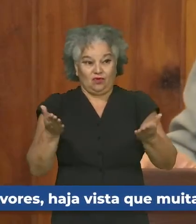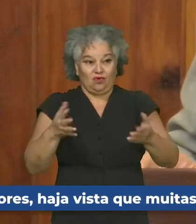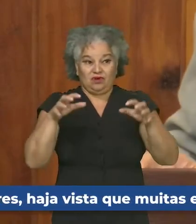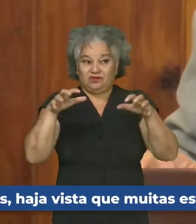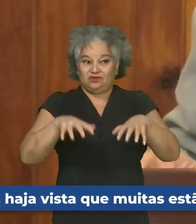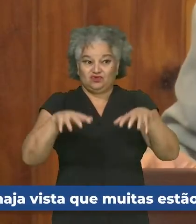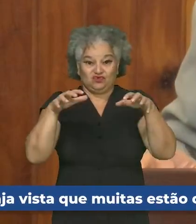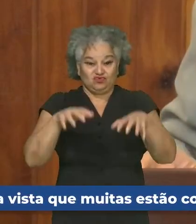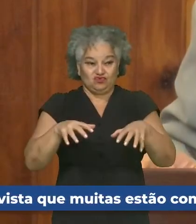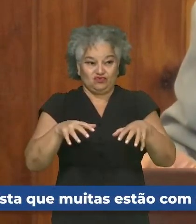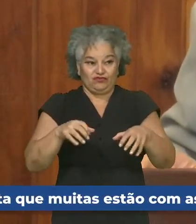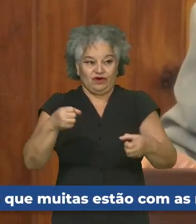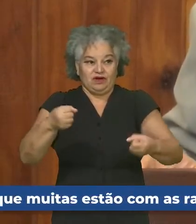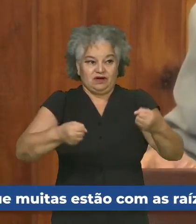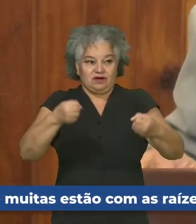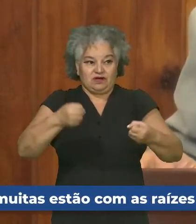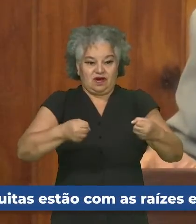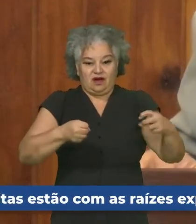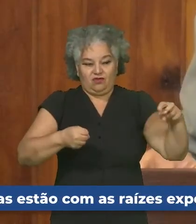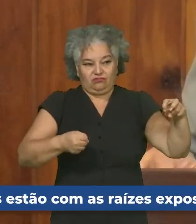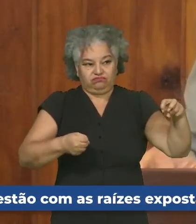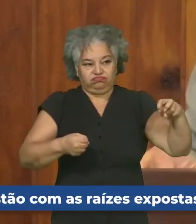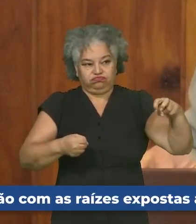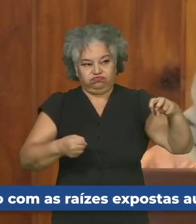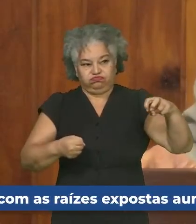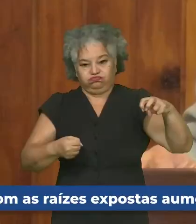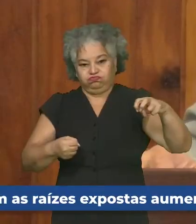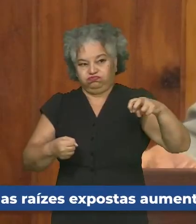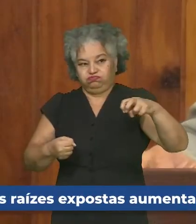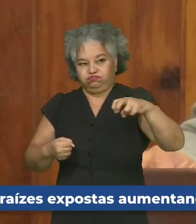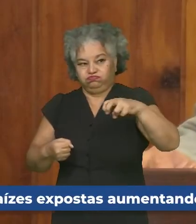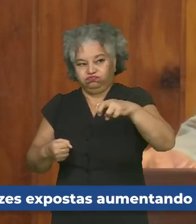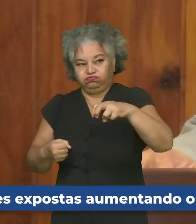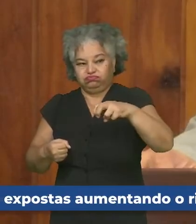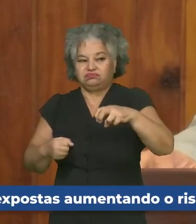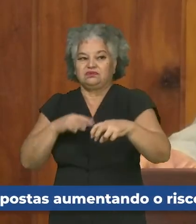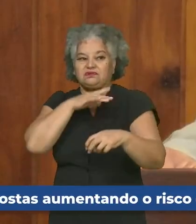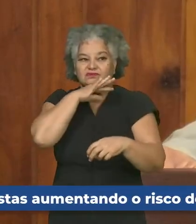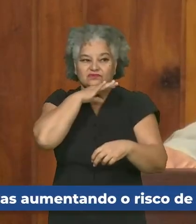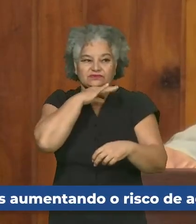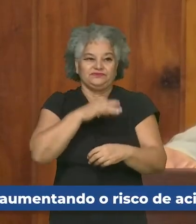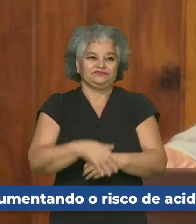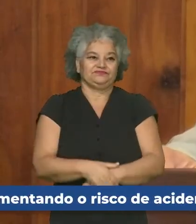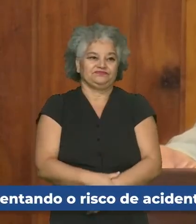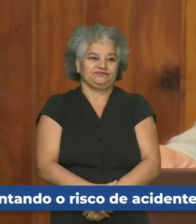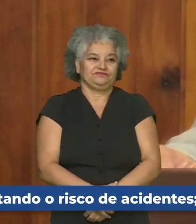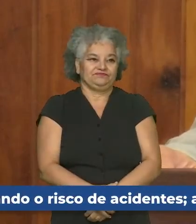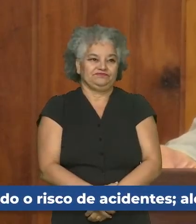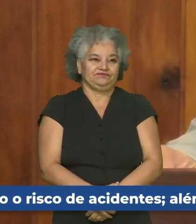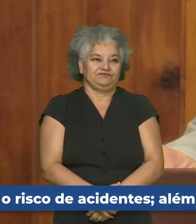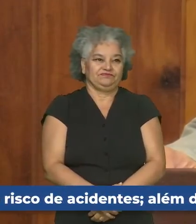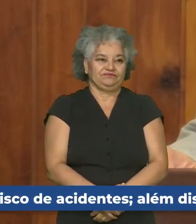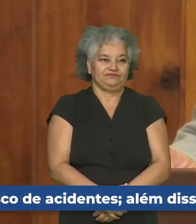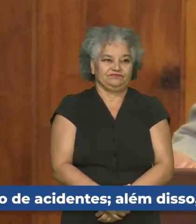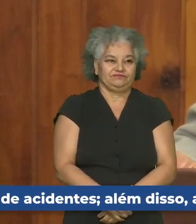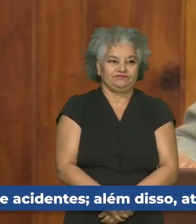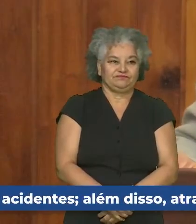de veículos. E muito, nós estamos sem mais imagens ali, será? Não? Não